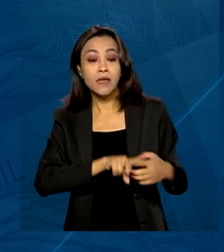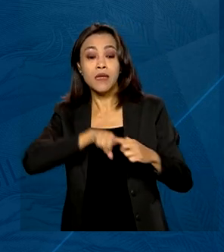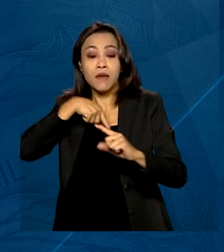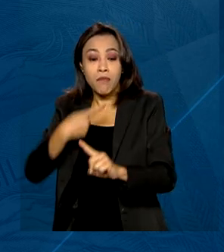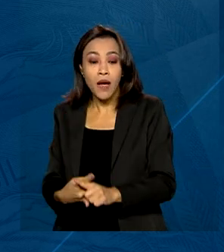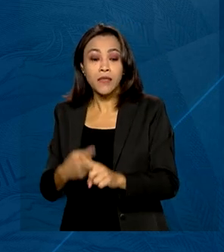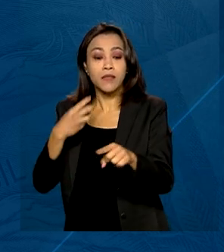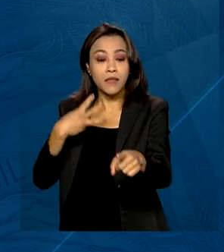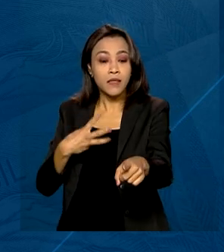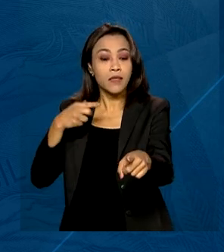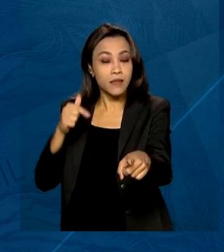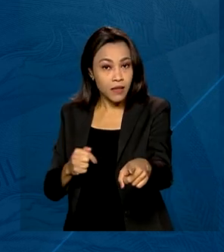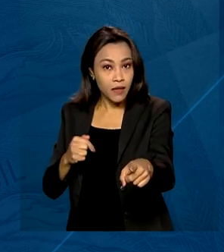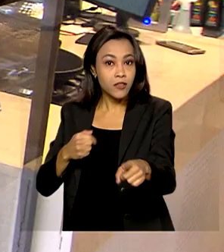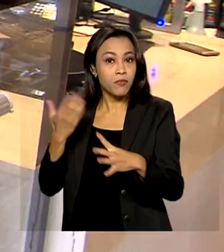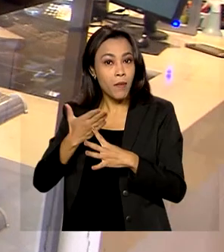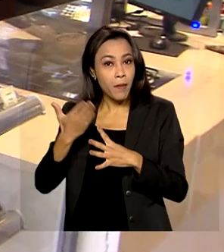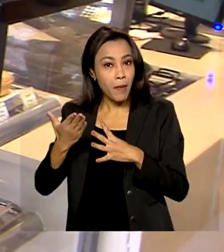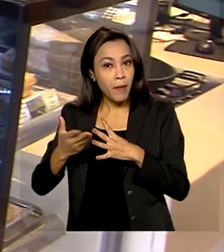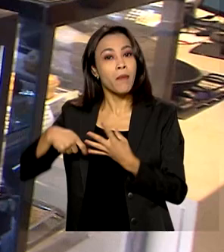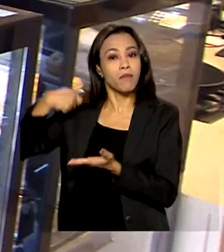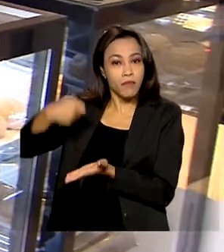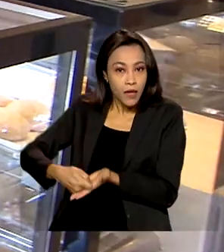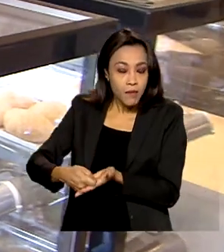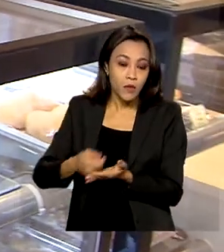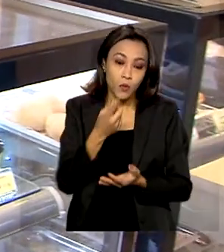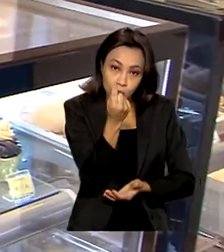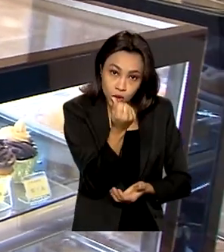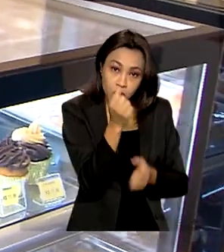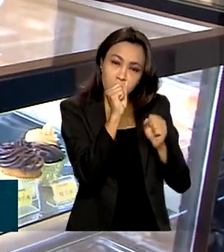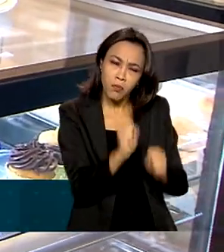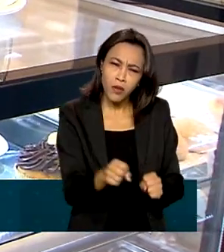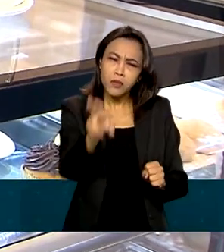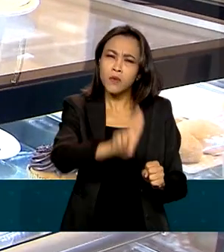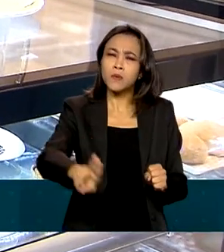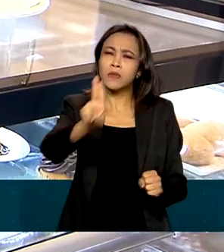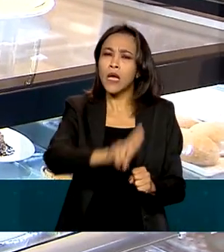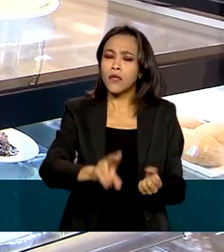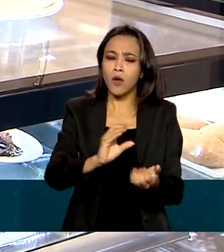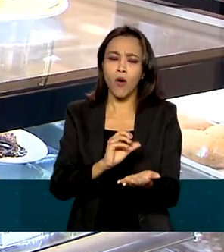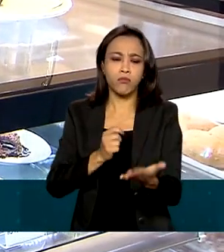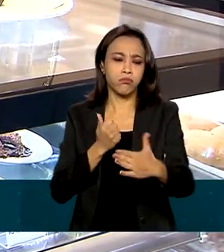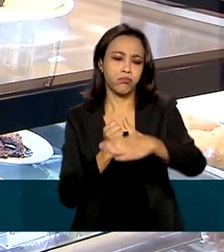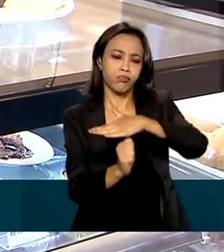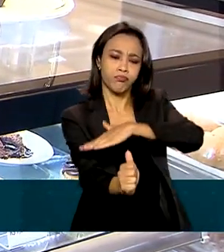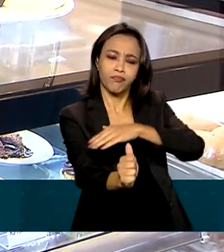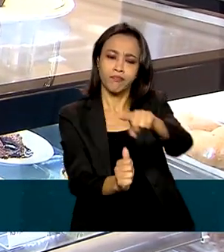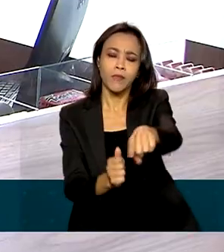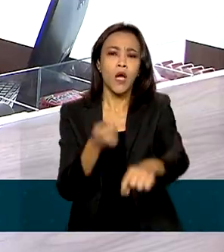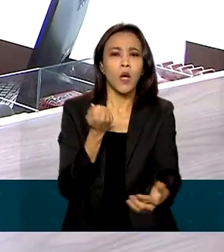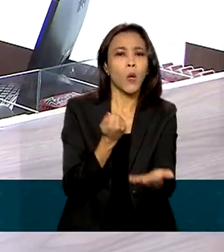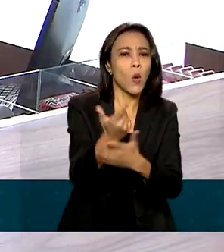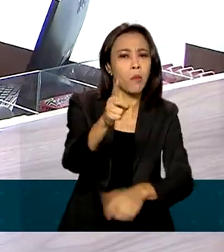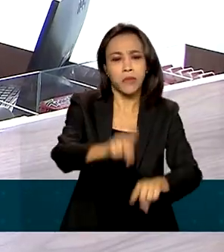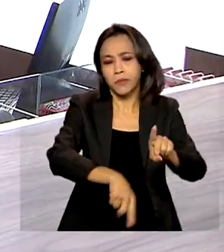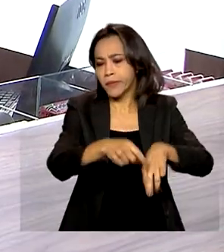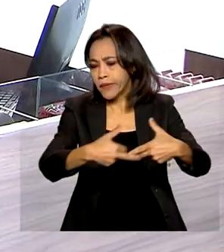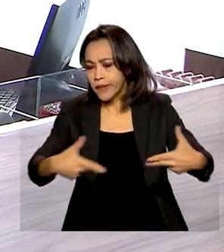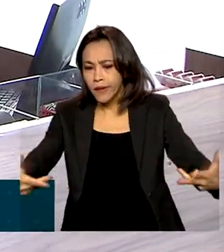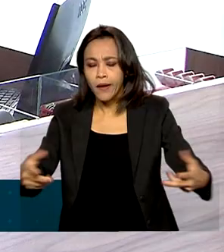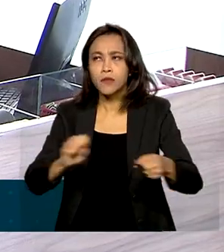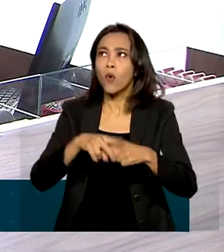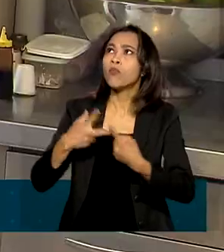37 parcelas para pagamento. O dinheiro pode ser usado para investimentos como aquisição de equipamentos ou realização